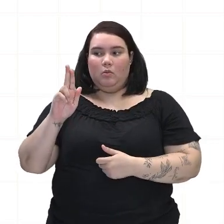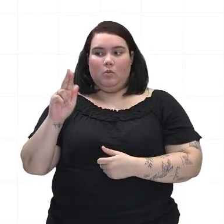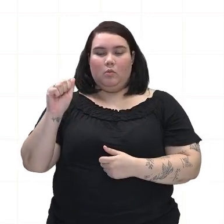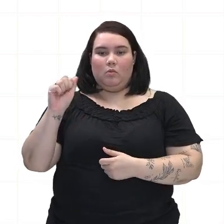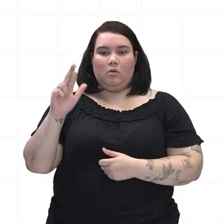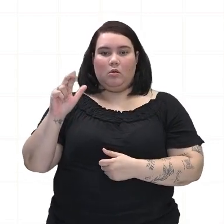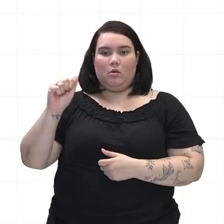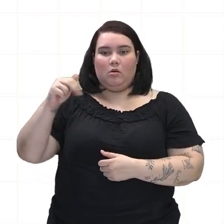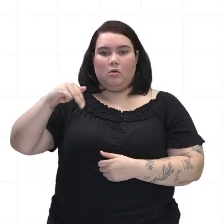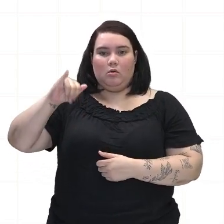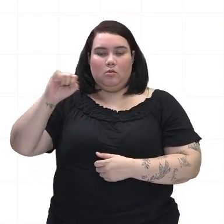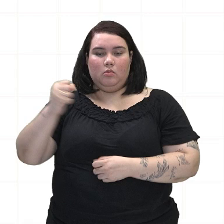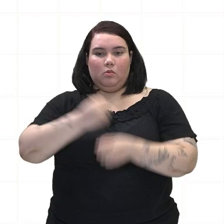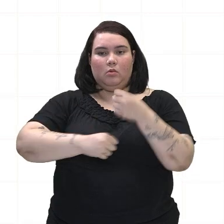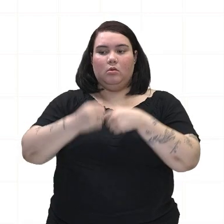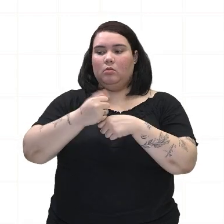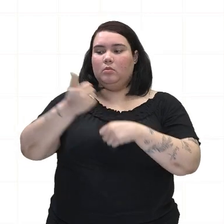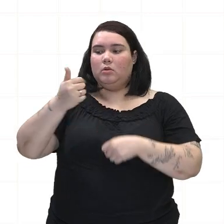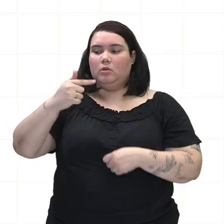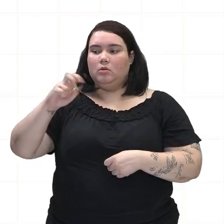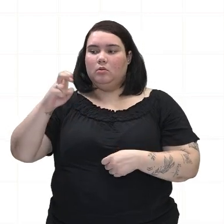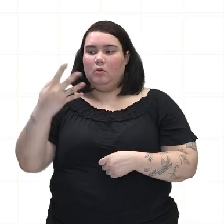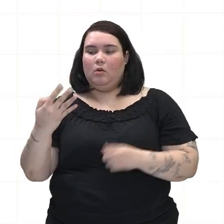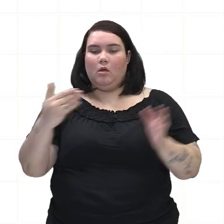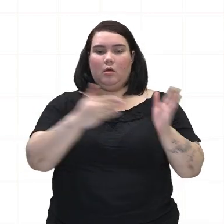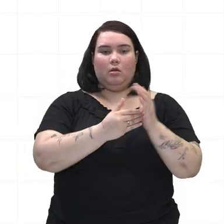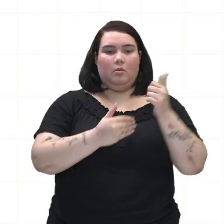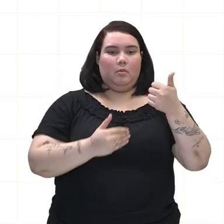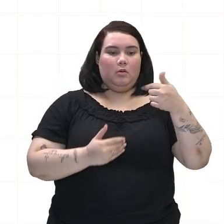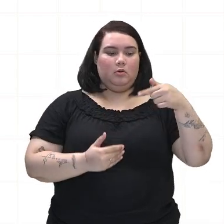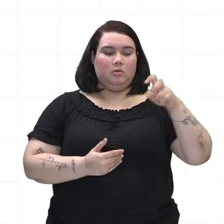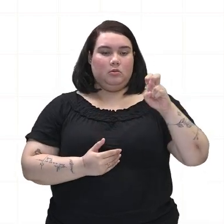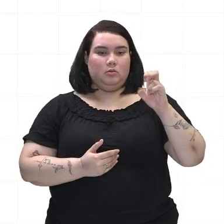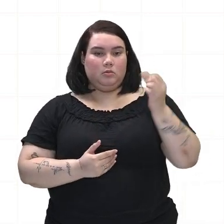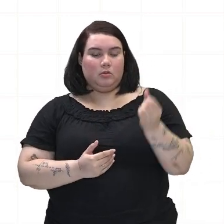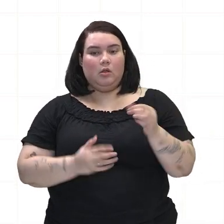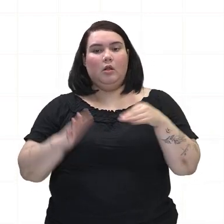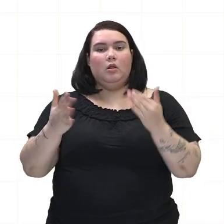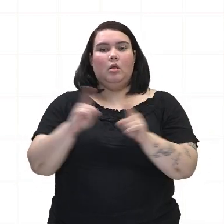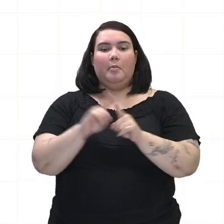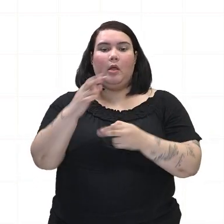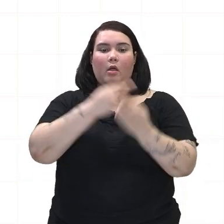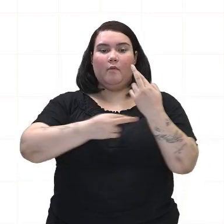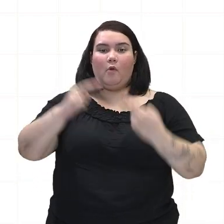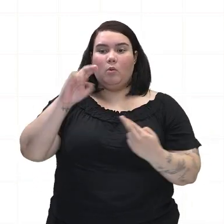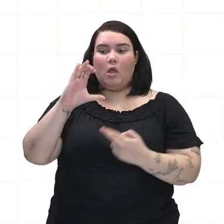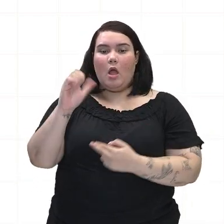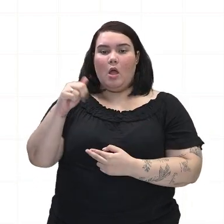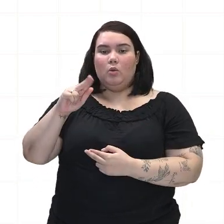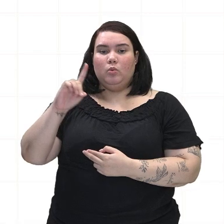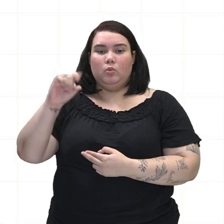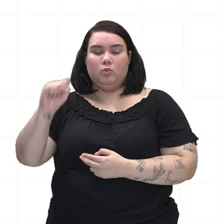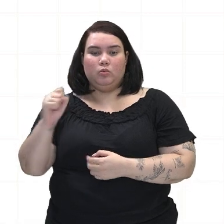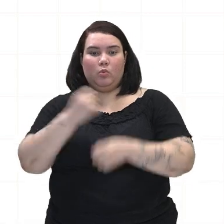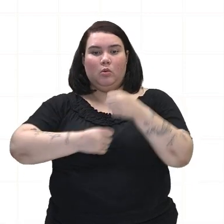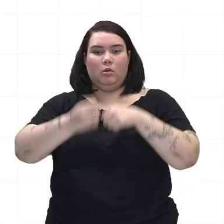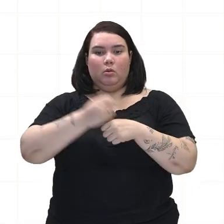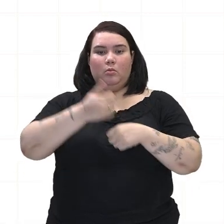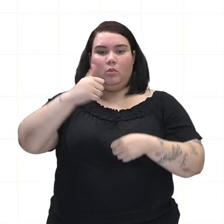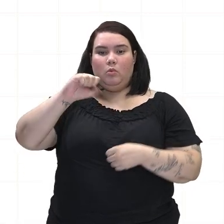de 1754 a 1756, e a Revolta de Canudos, de 1896 a